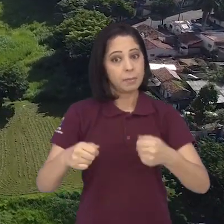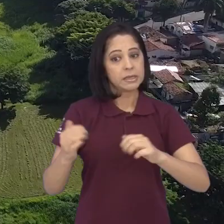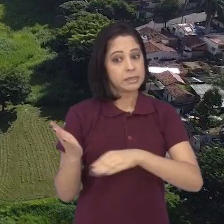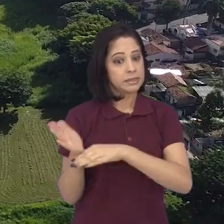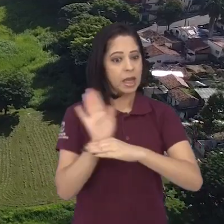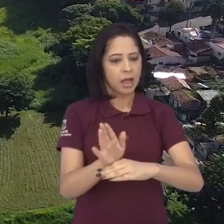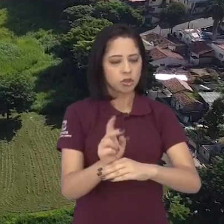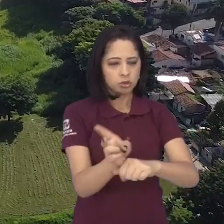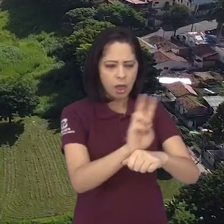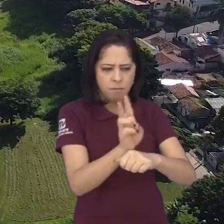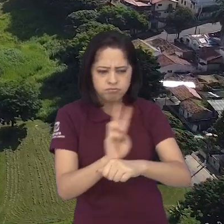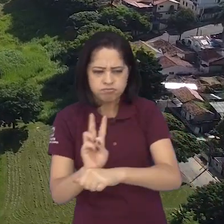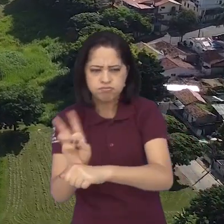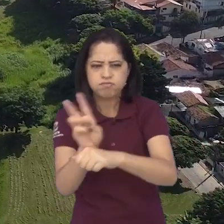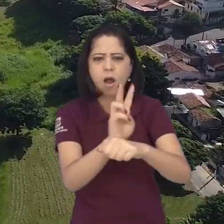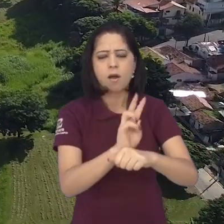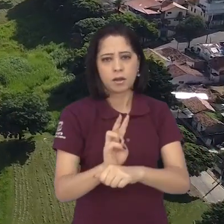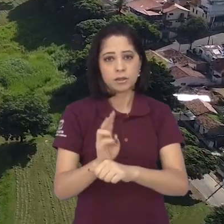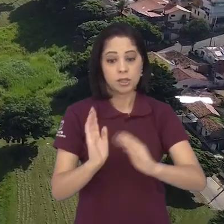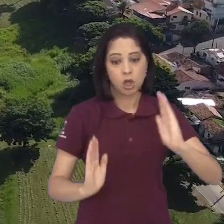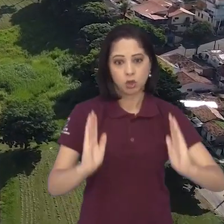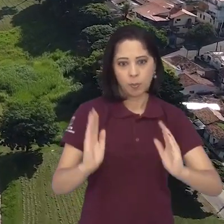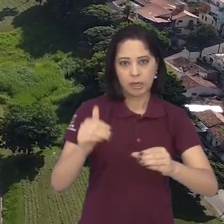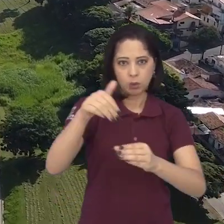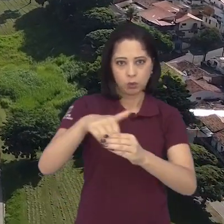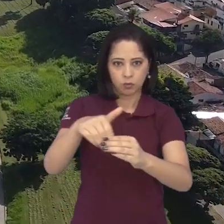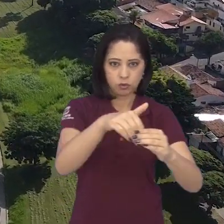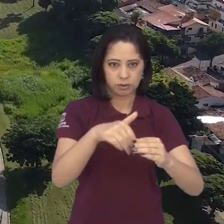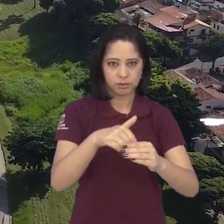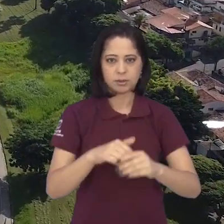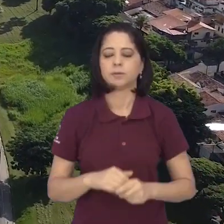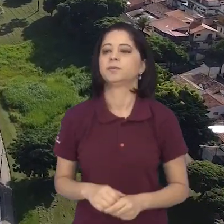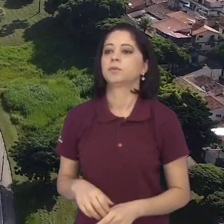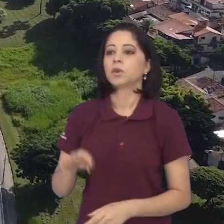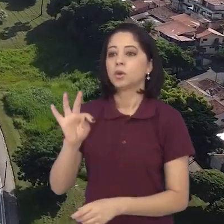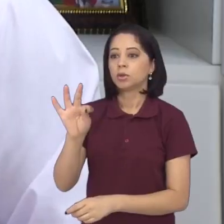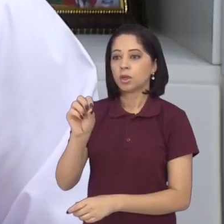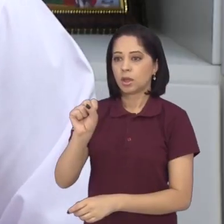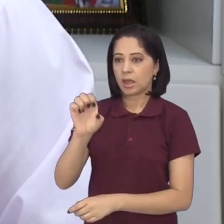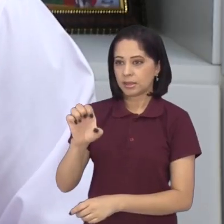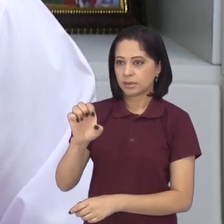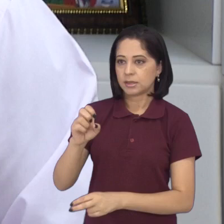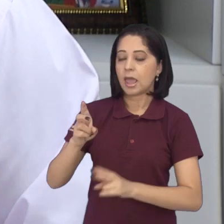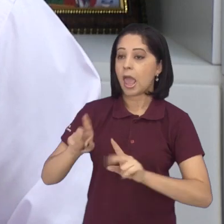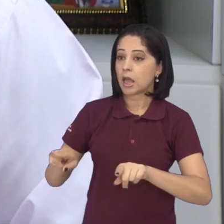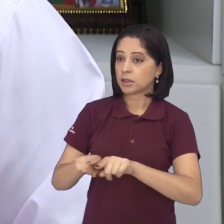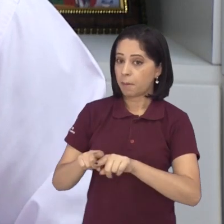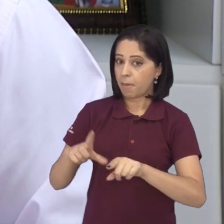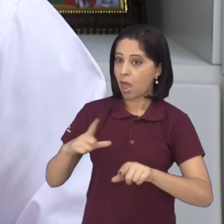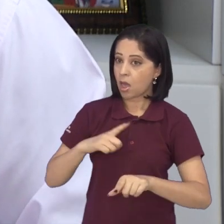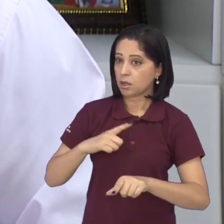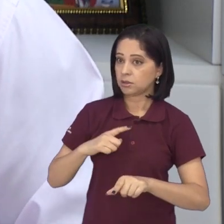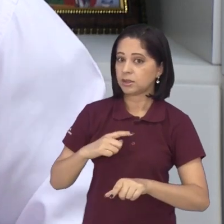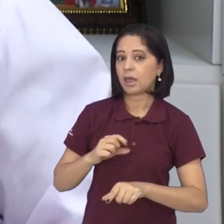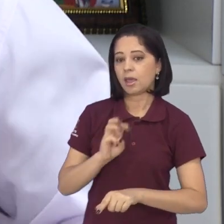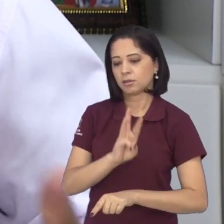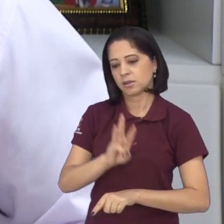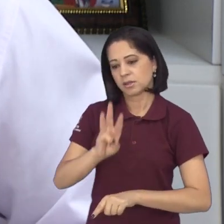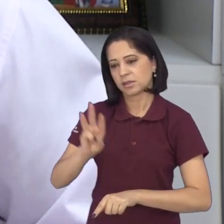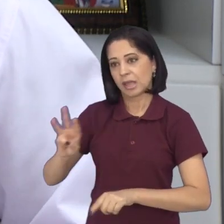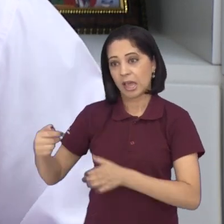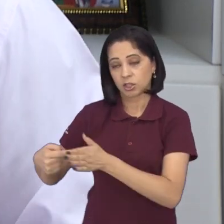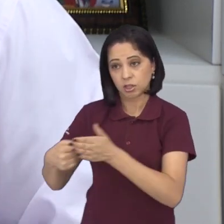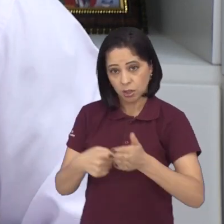deve ajudar a fiscalizar essa conduta durante o período eleitoral. O TSE também emite vários canais